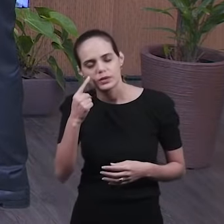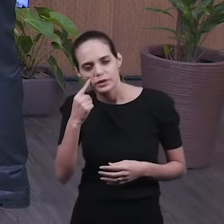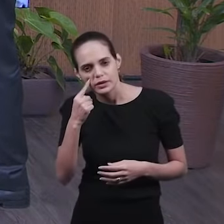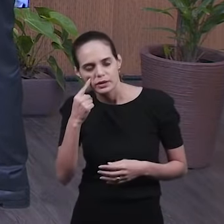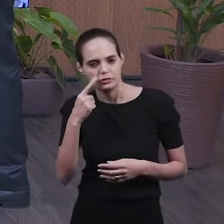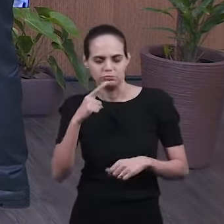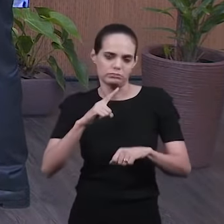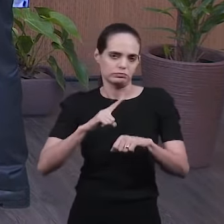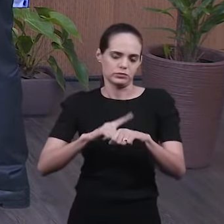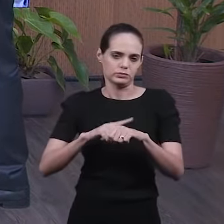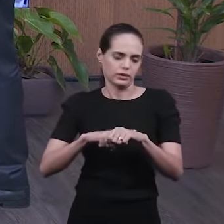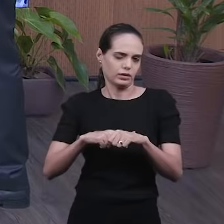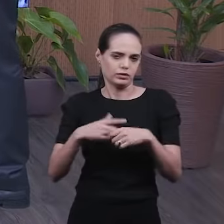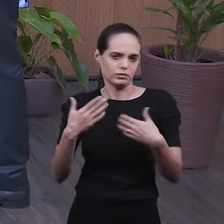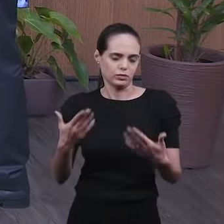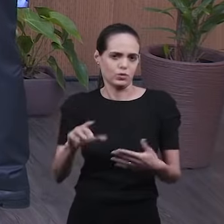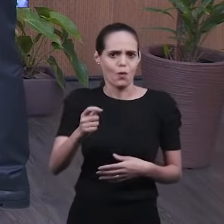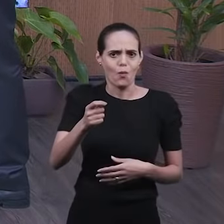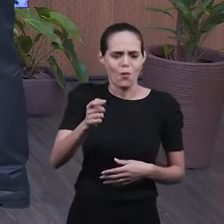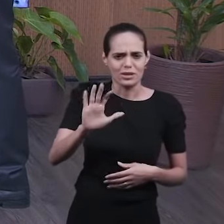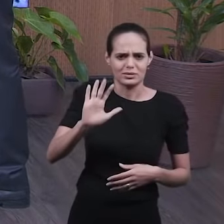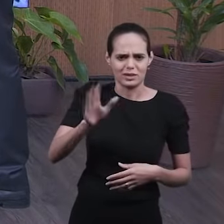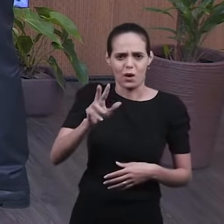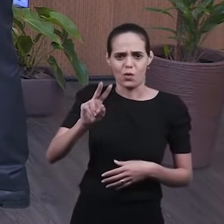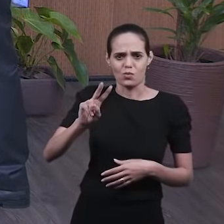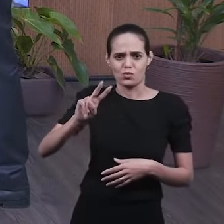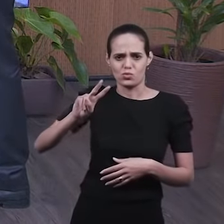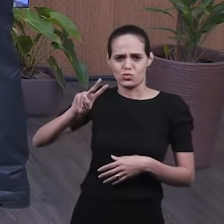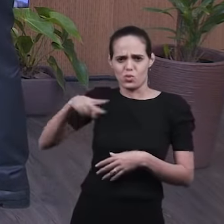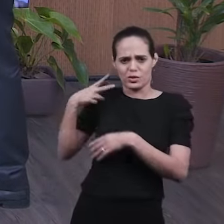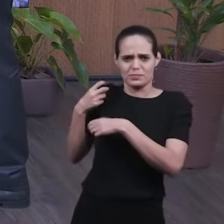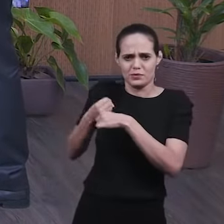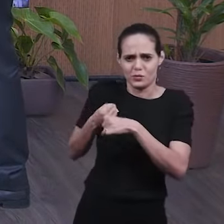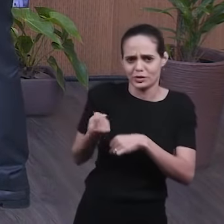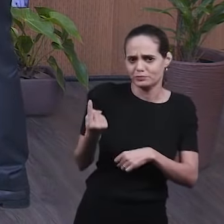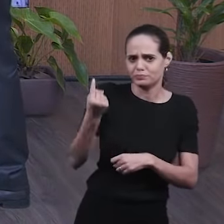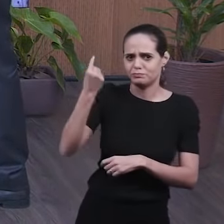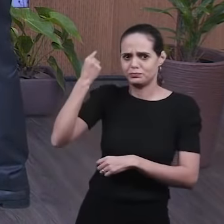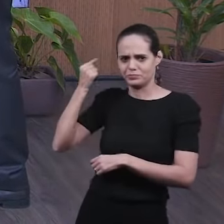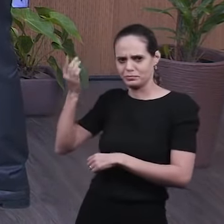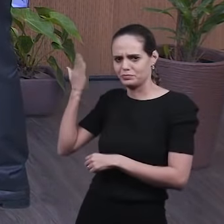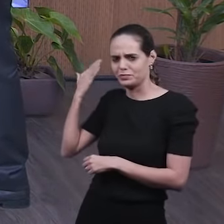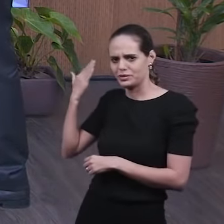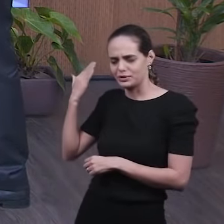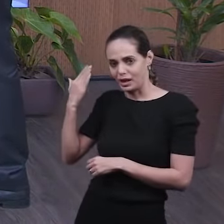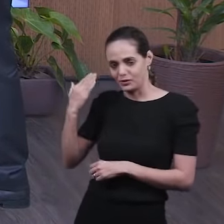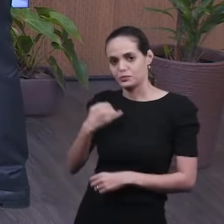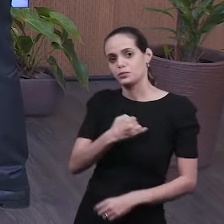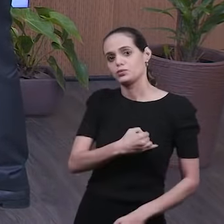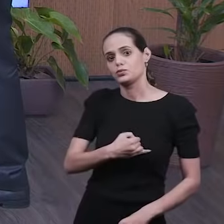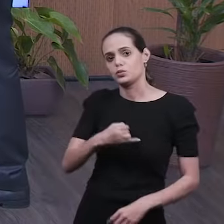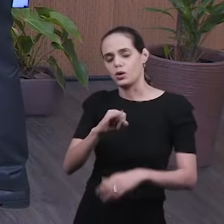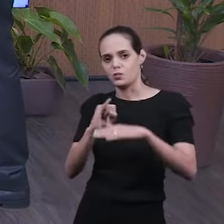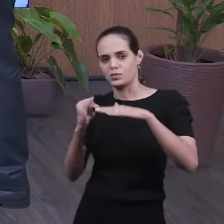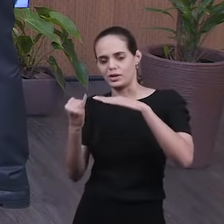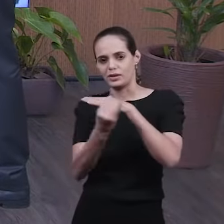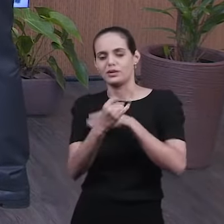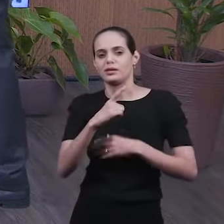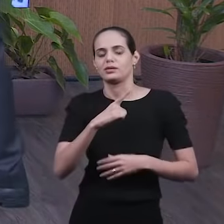enfim, quase 2000 anos atrás. Em algum João local dessa ilha, João teve a experiência do